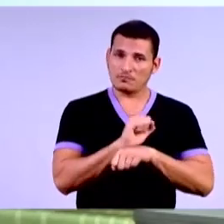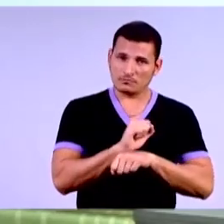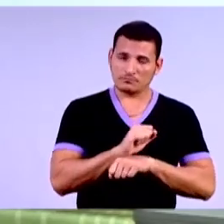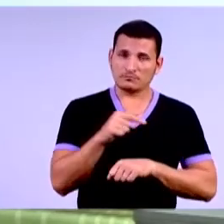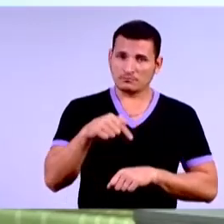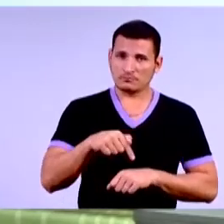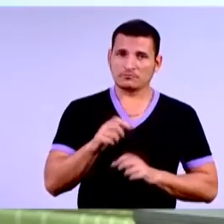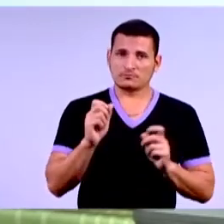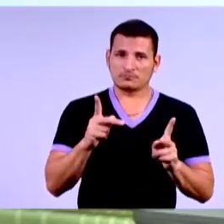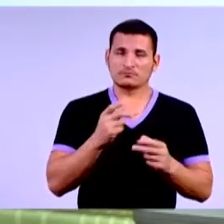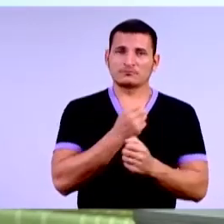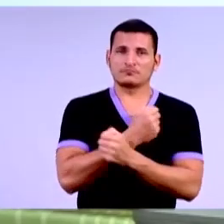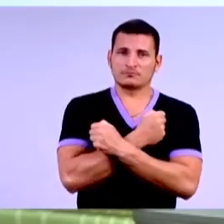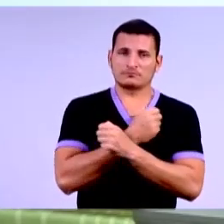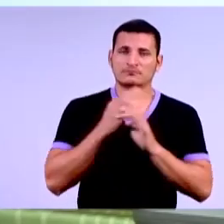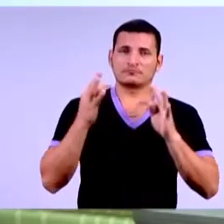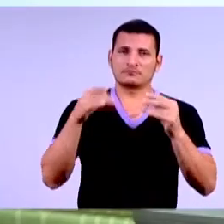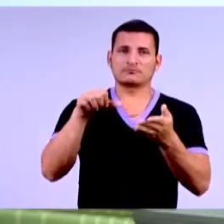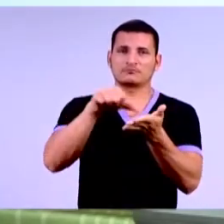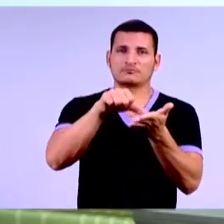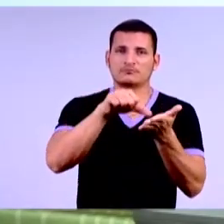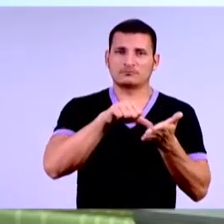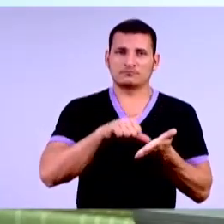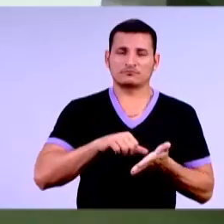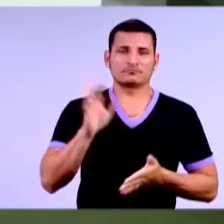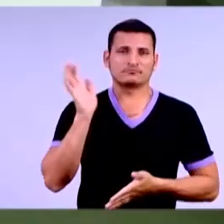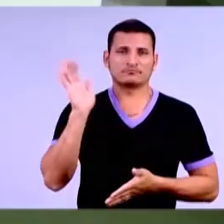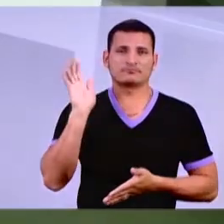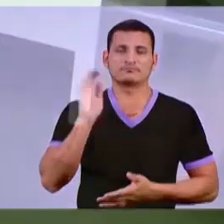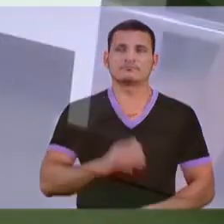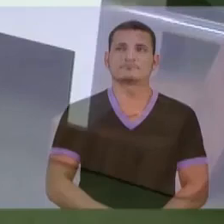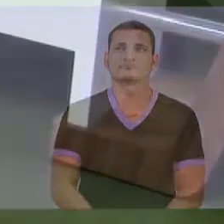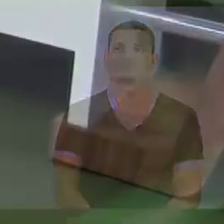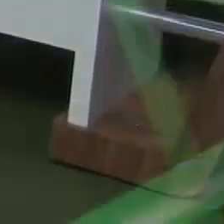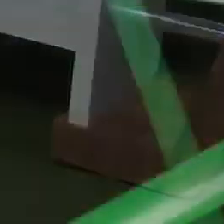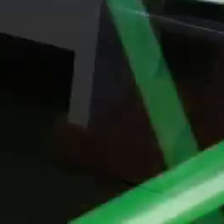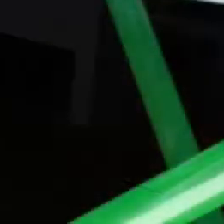aqui um abraço a todos os pólos e até a próxima